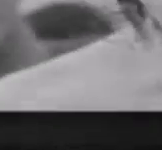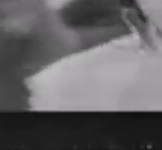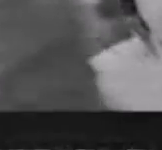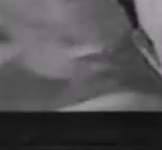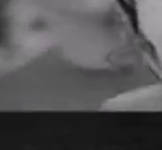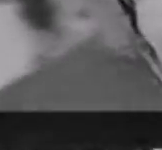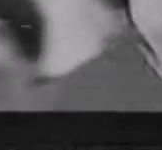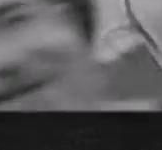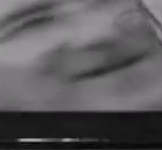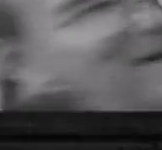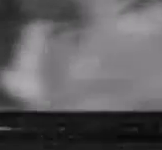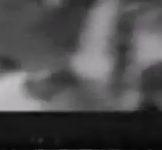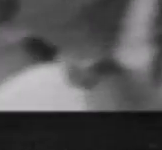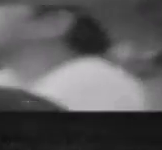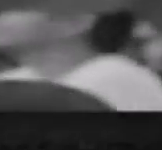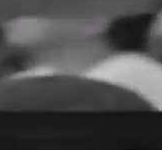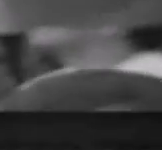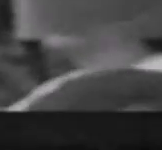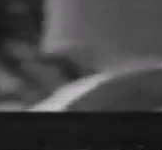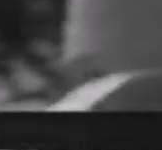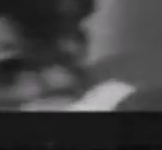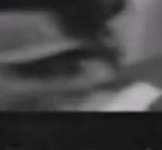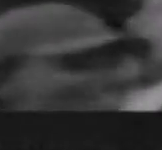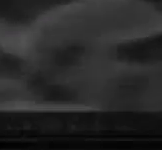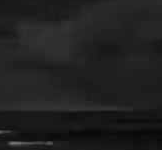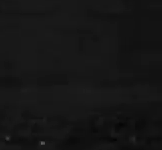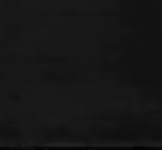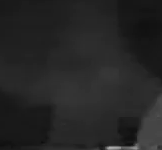São Valente, Heloísa Helena, presidente.